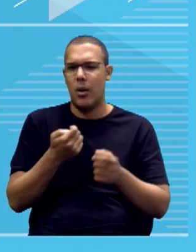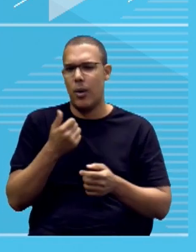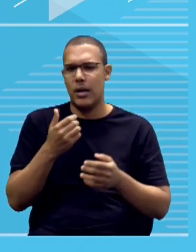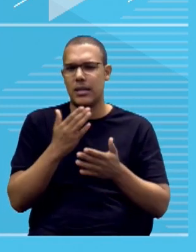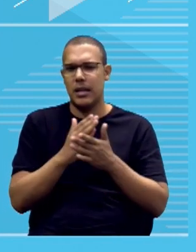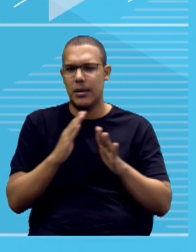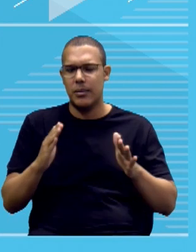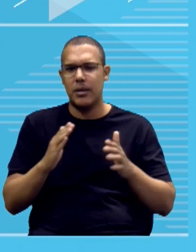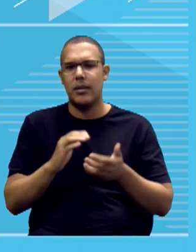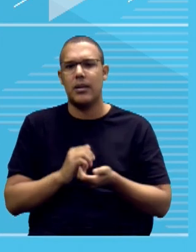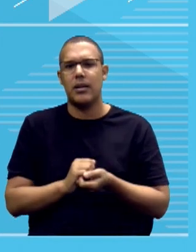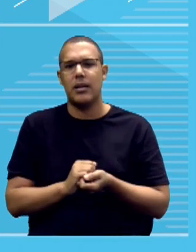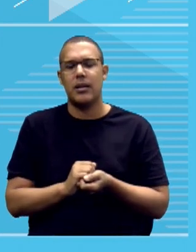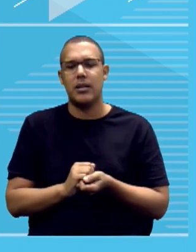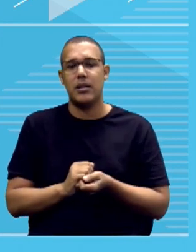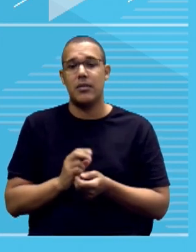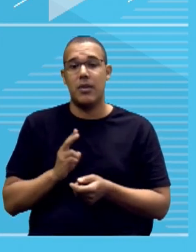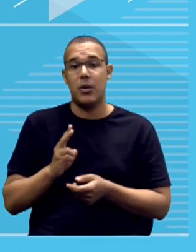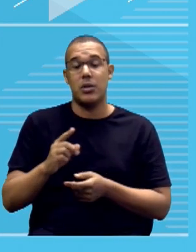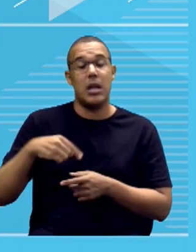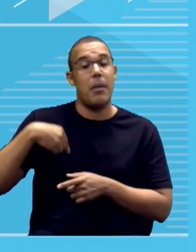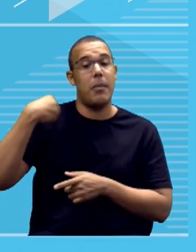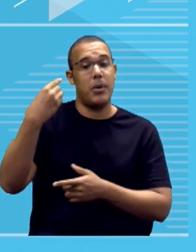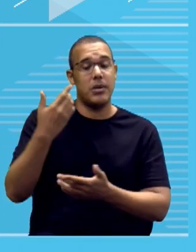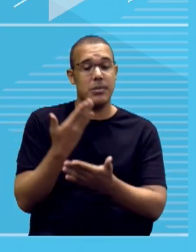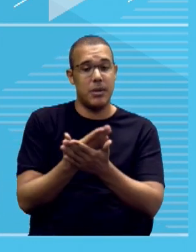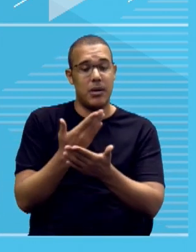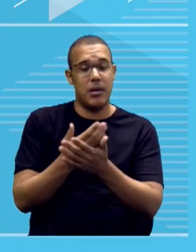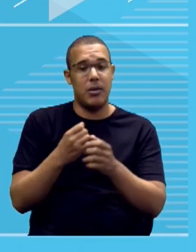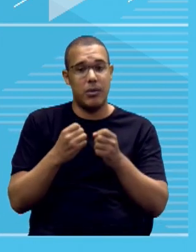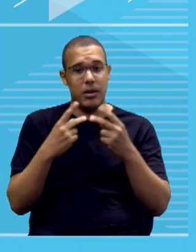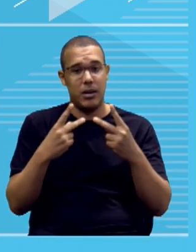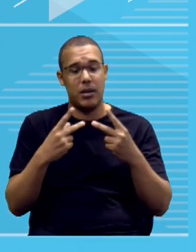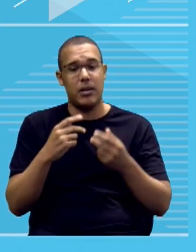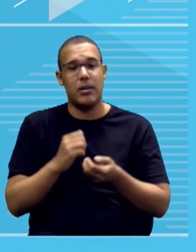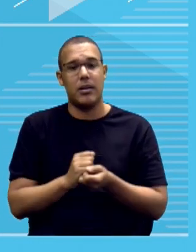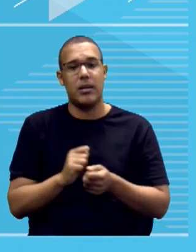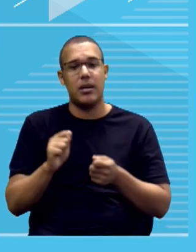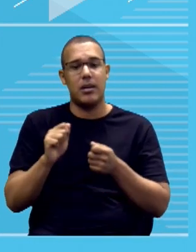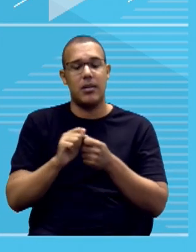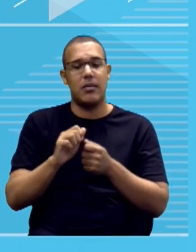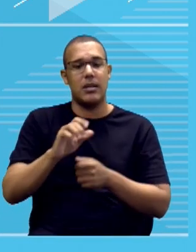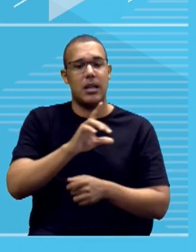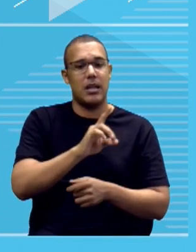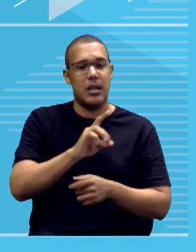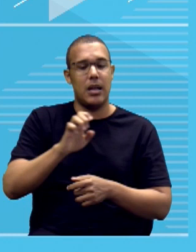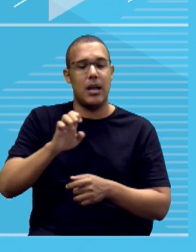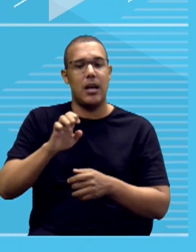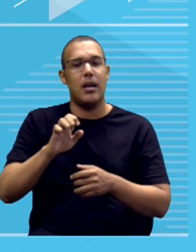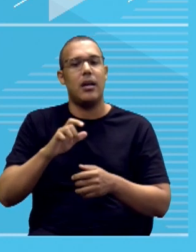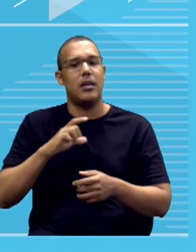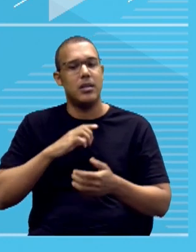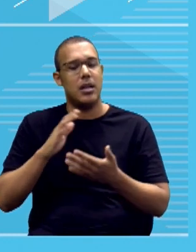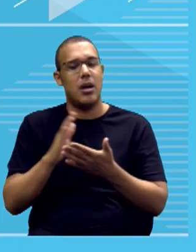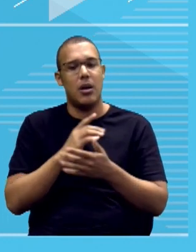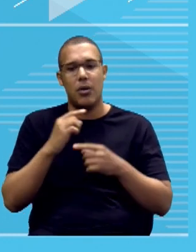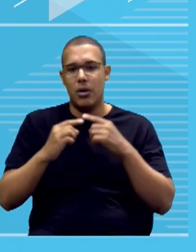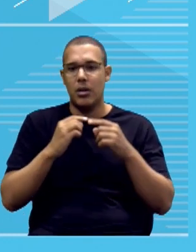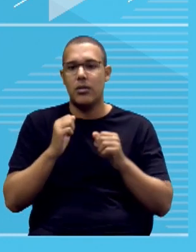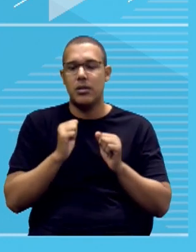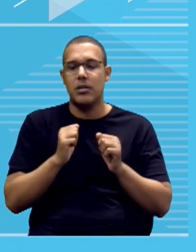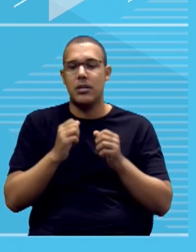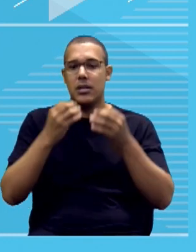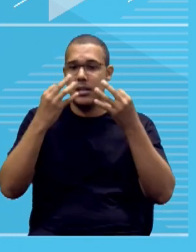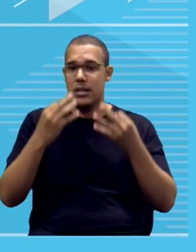essa questão para a gente continuar na nossa segunda aula de hoje, tá bom? A gente faz a letra D, a letra E, tira alguma eventual dúvida, explica por